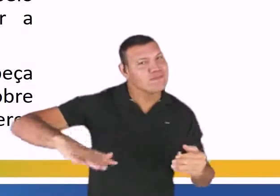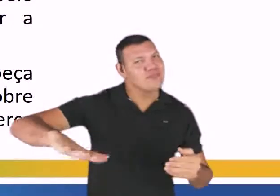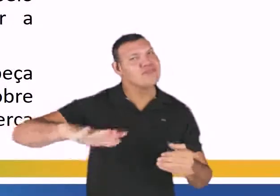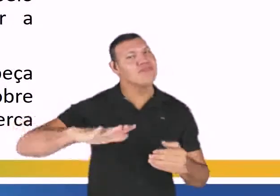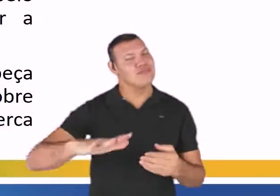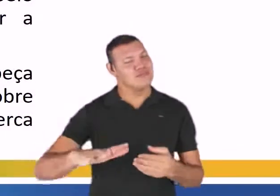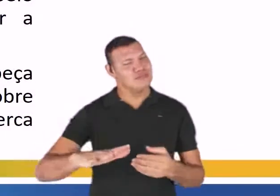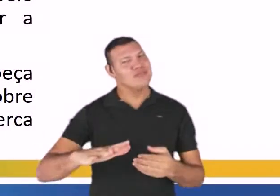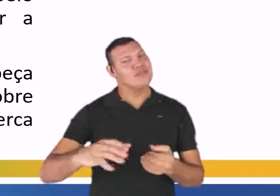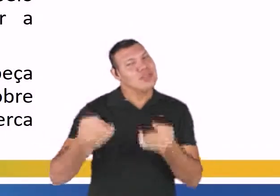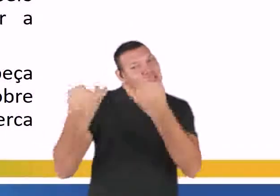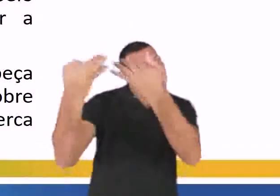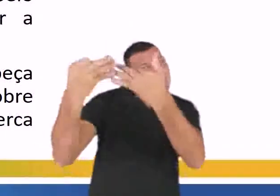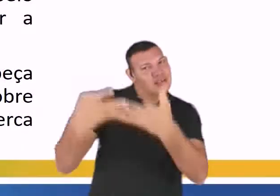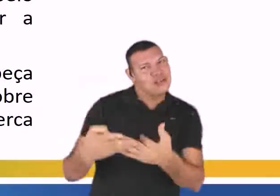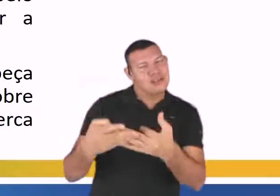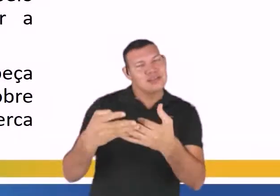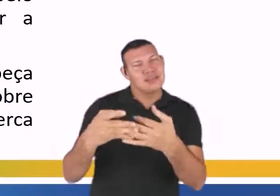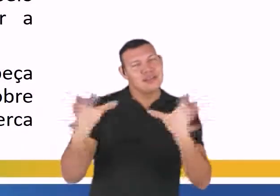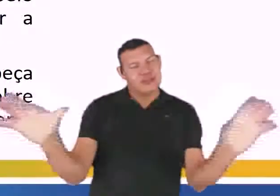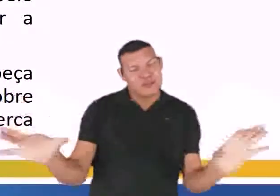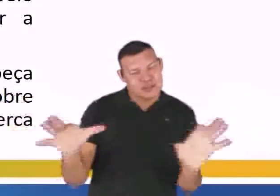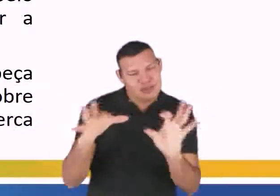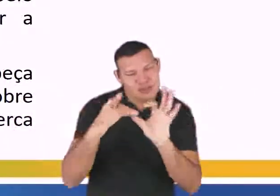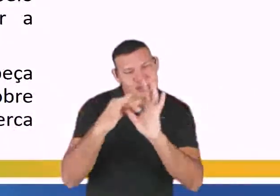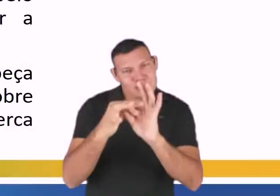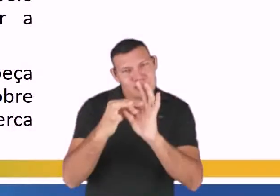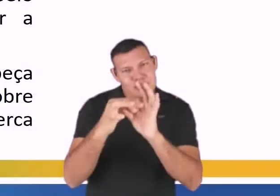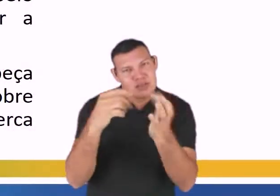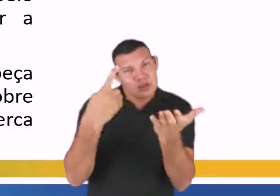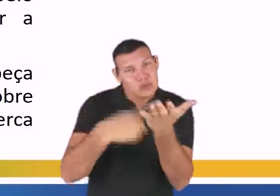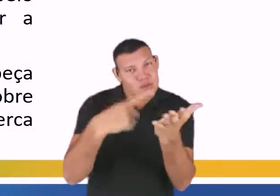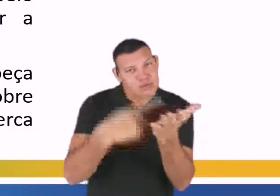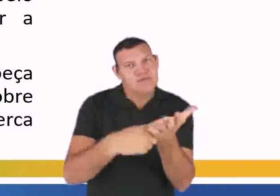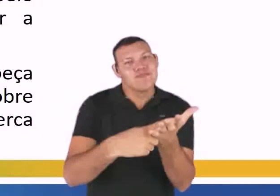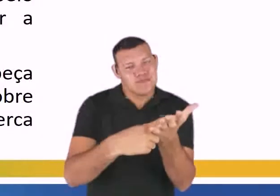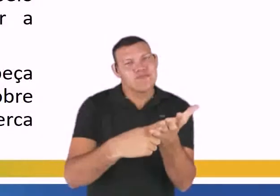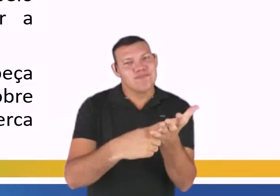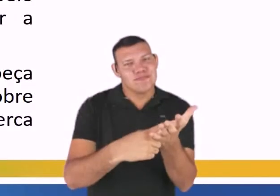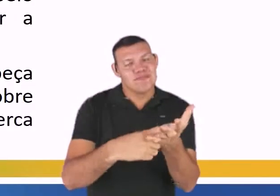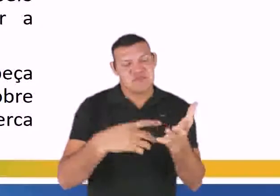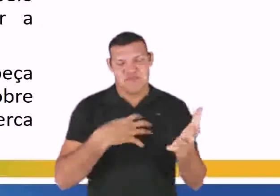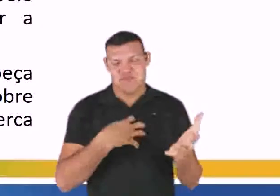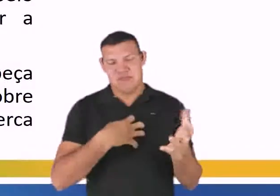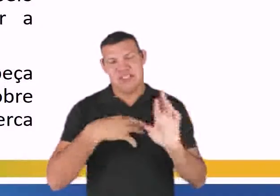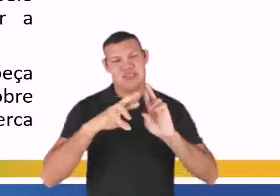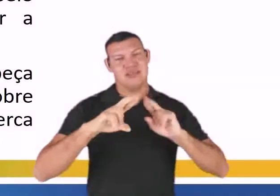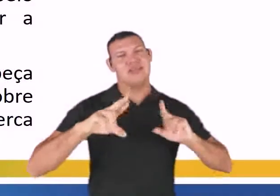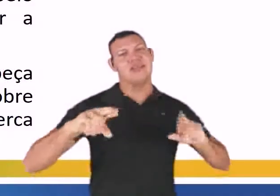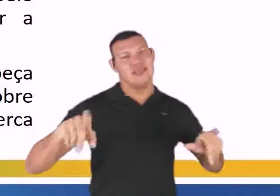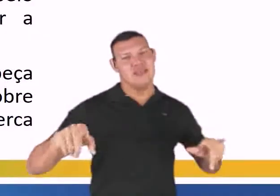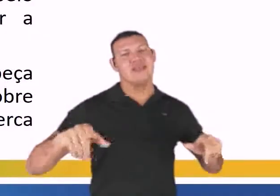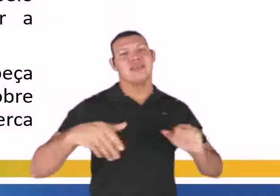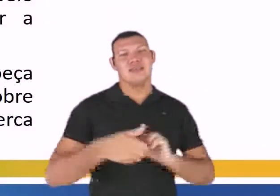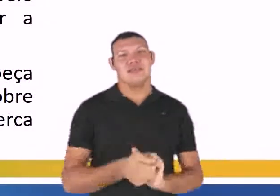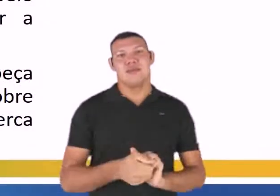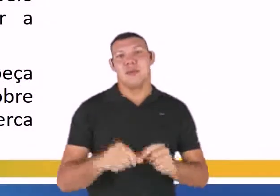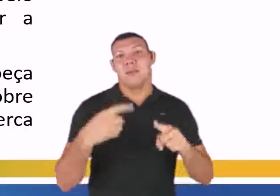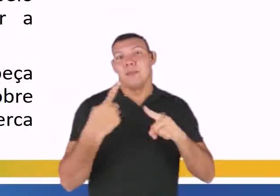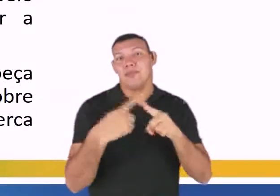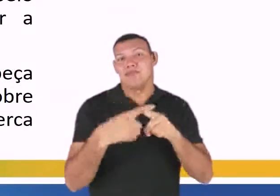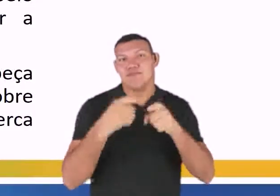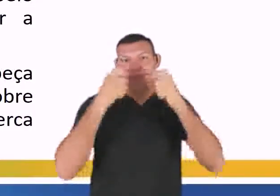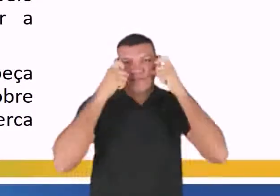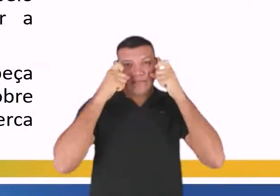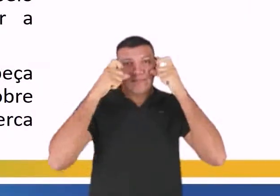que é possível vincular publicidade de várias formas para chamar a atenção do público